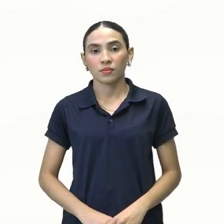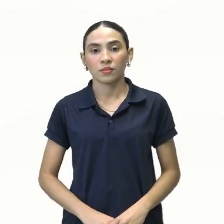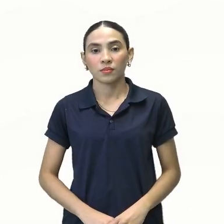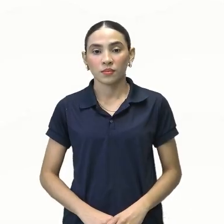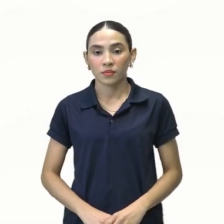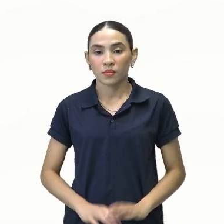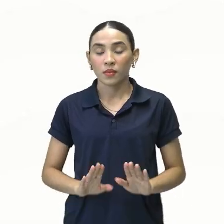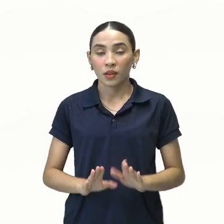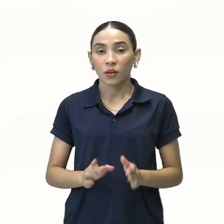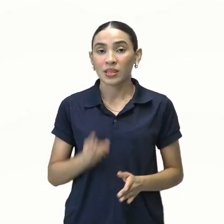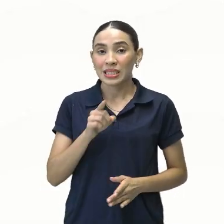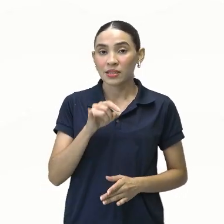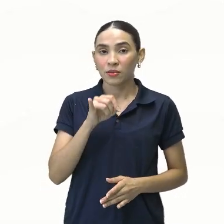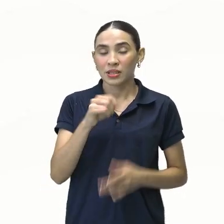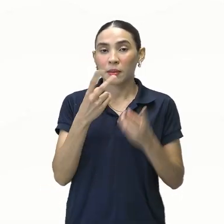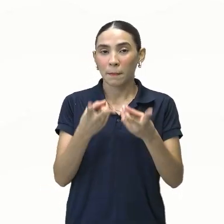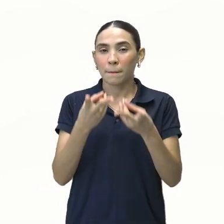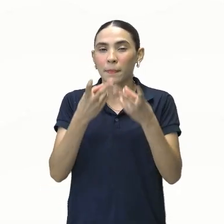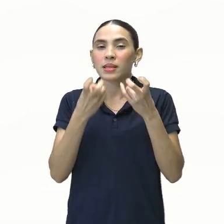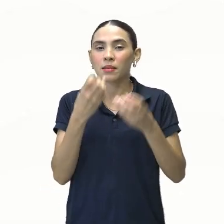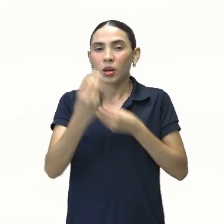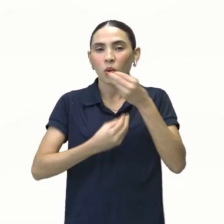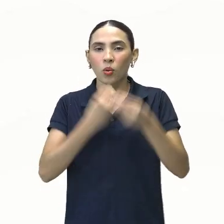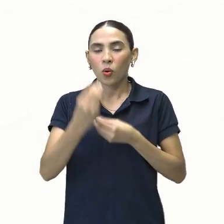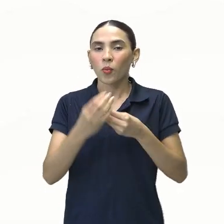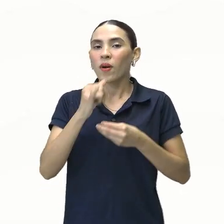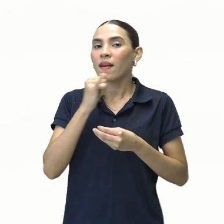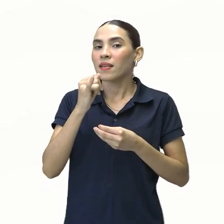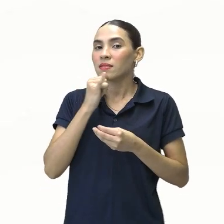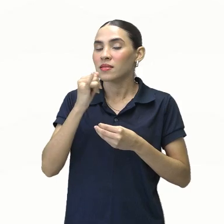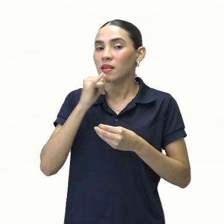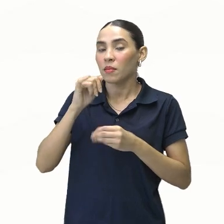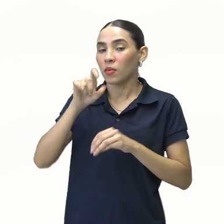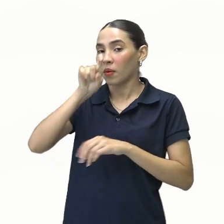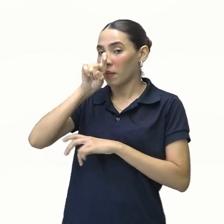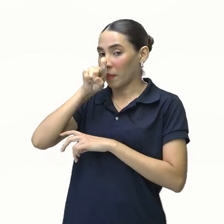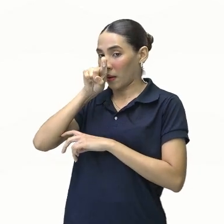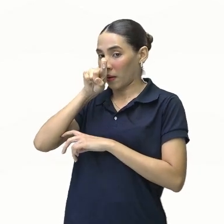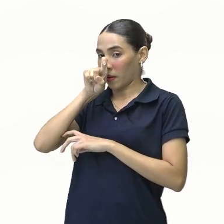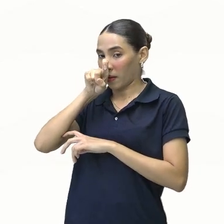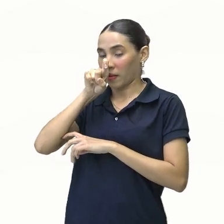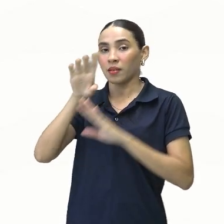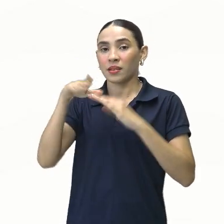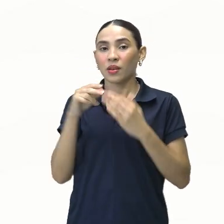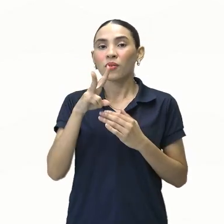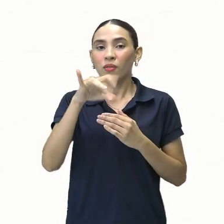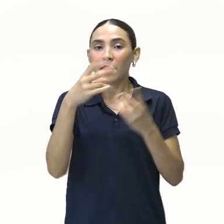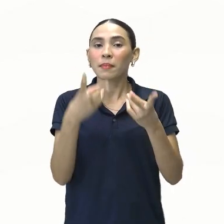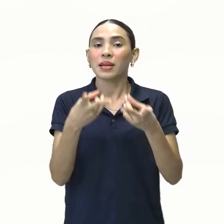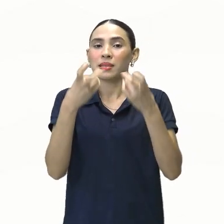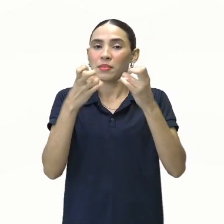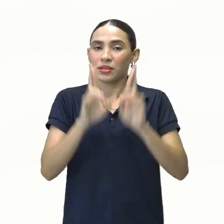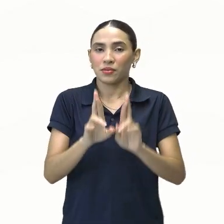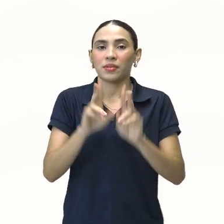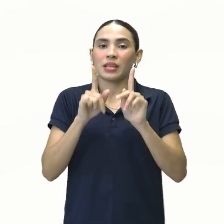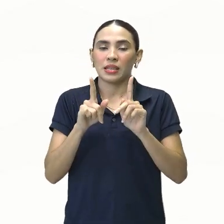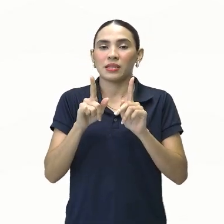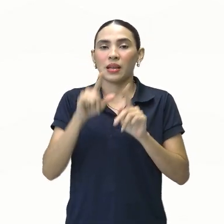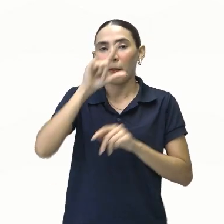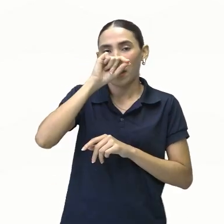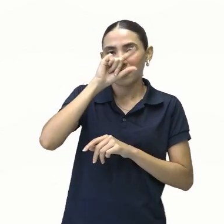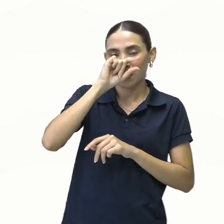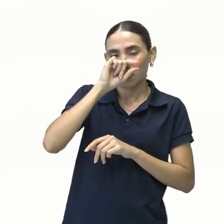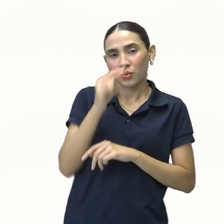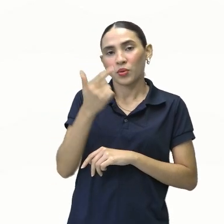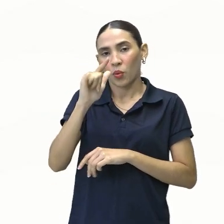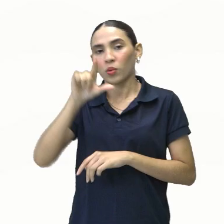Darwin fez, né, você vai verificar a diferença entre um indivíduo e outro.